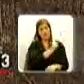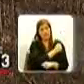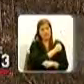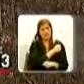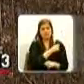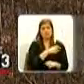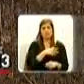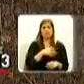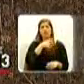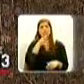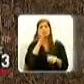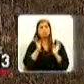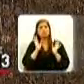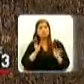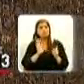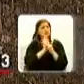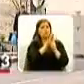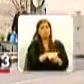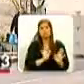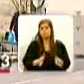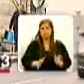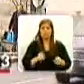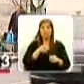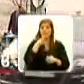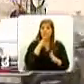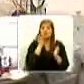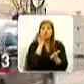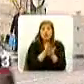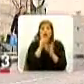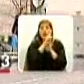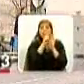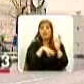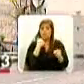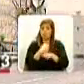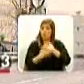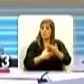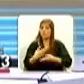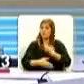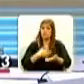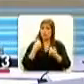recusam qualquer discriminação e acrescentam apenas que as regras do mercado estão a funcionar.